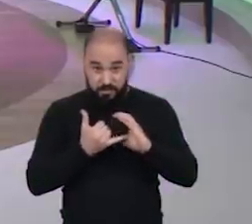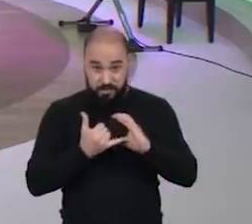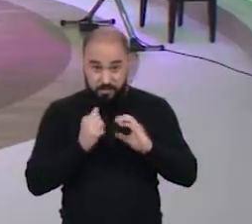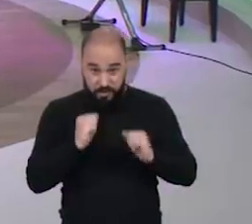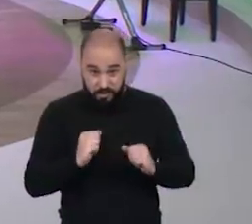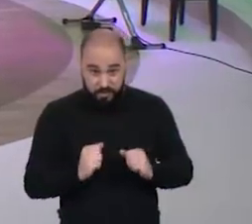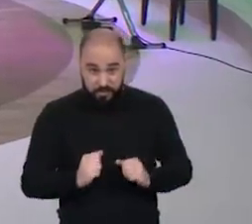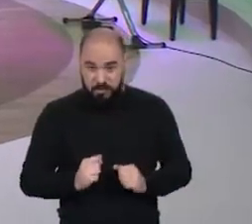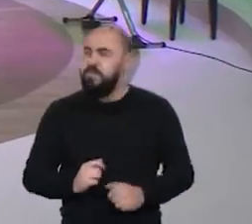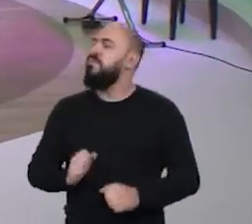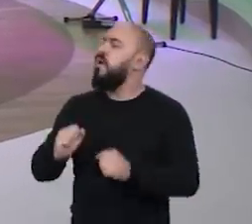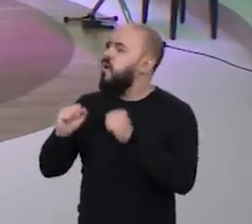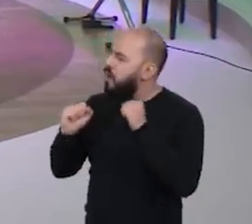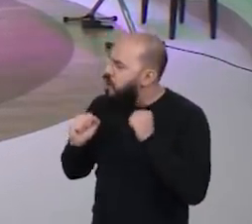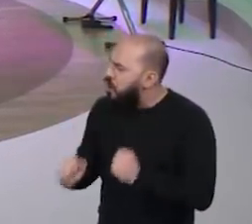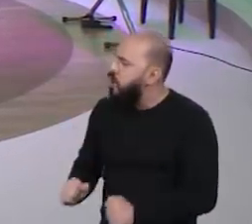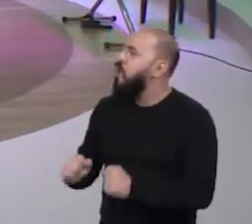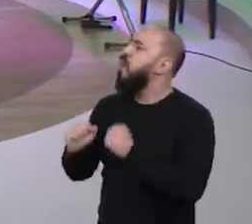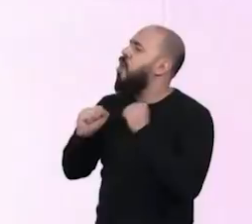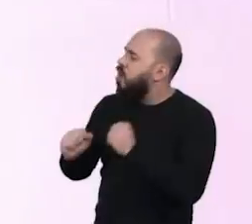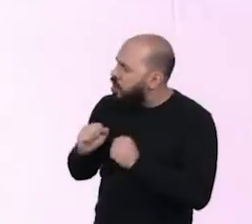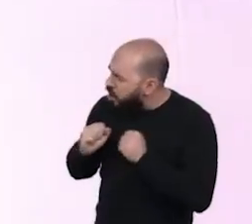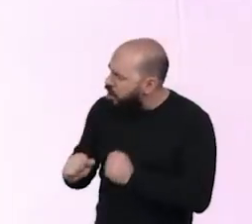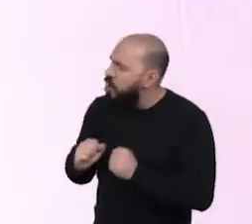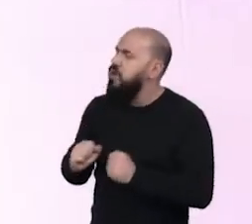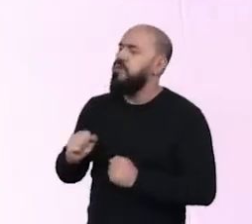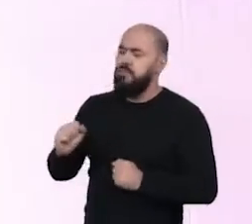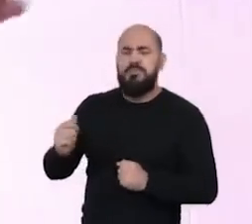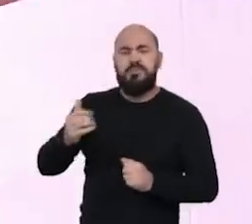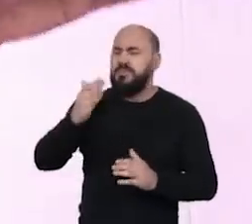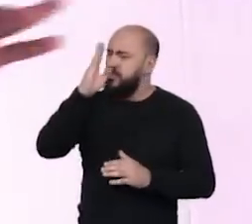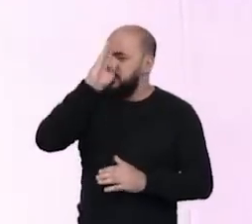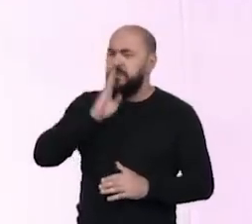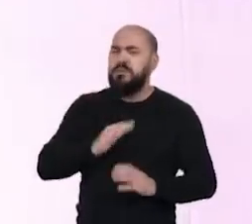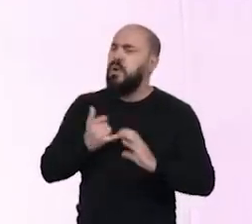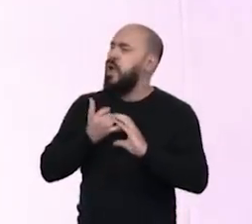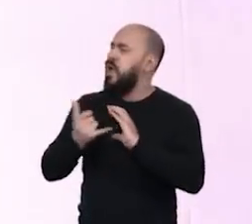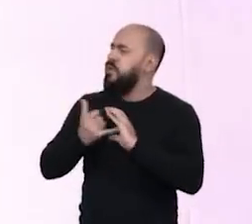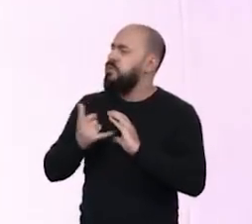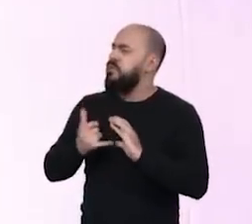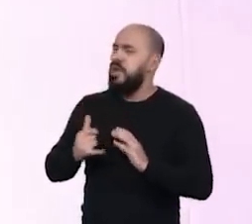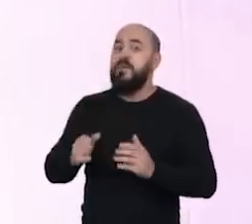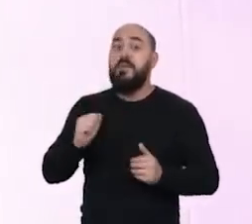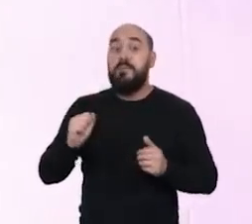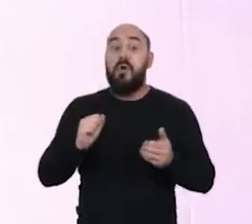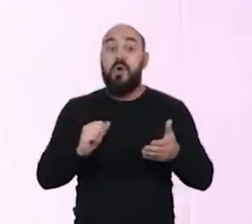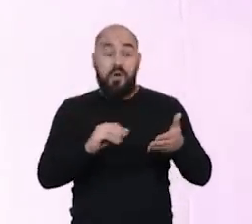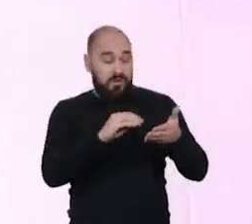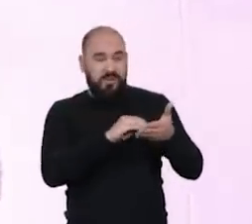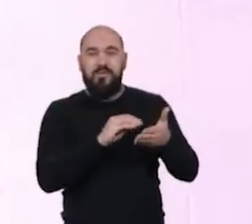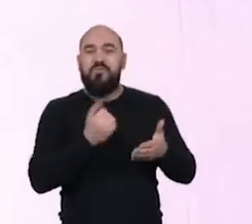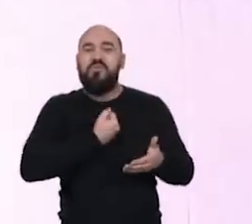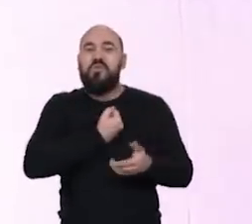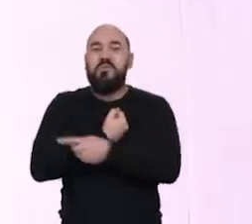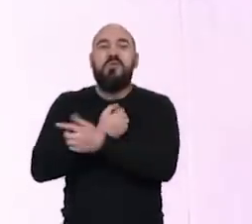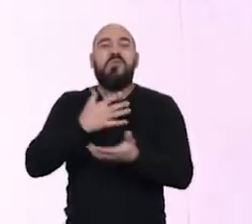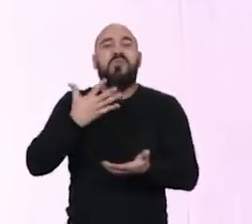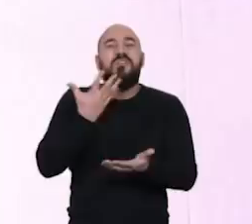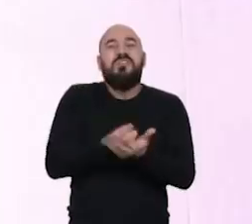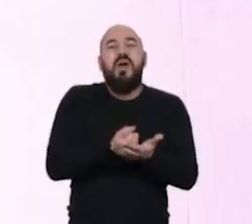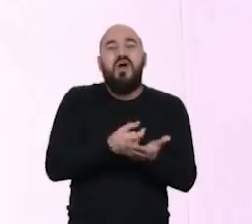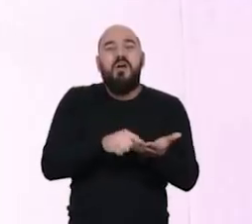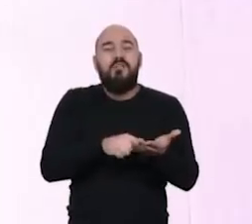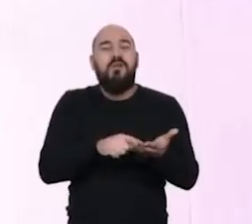pode, como deve. E você pode salvar esse número já como, olha, Revista Sentimentos, entendeu? Então, você pega esse número e já salva nos